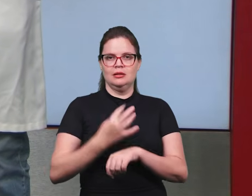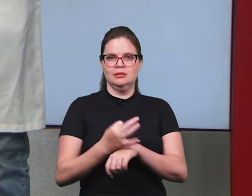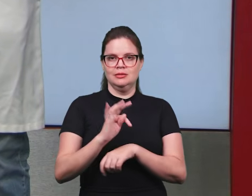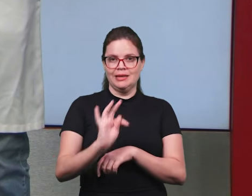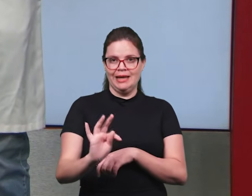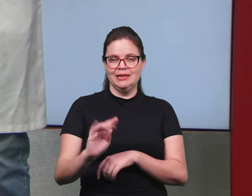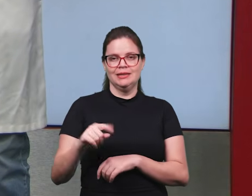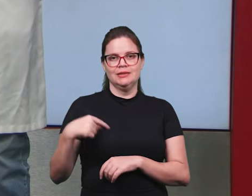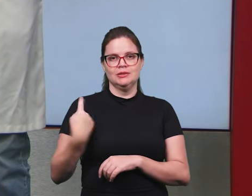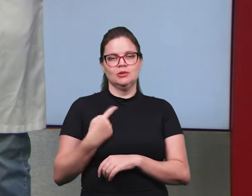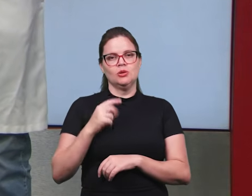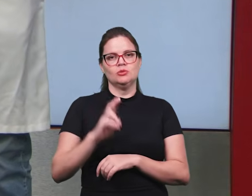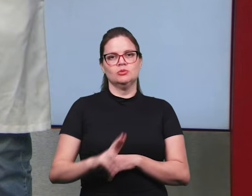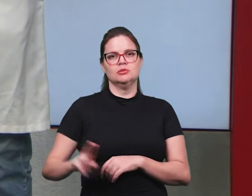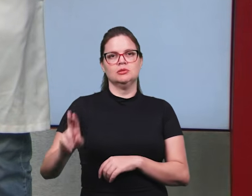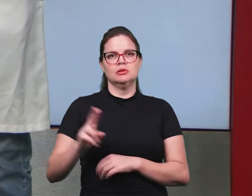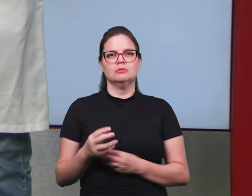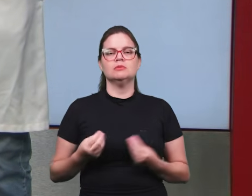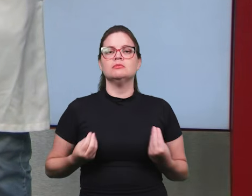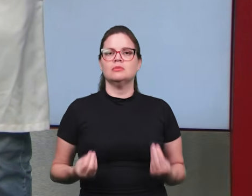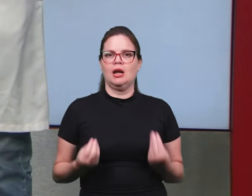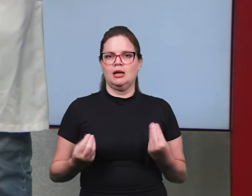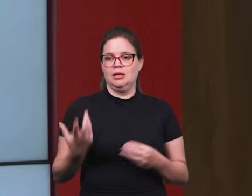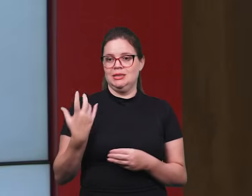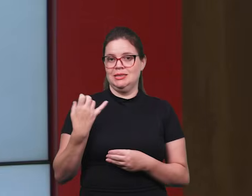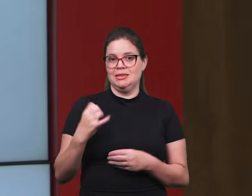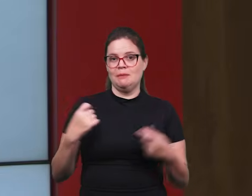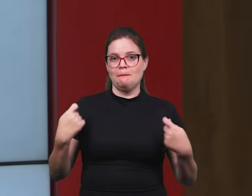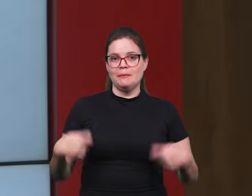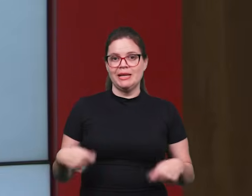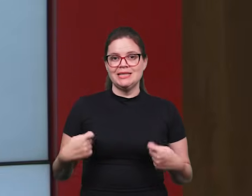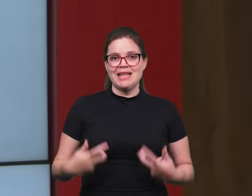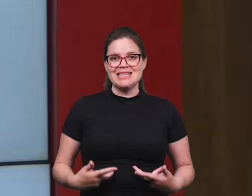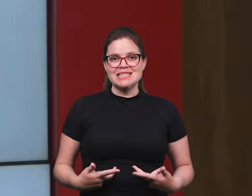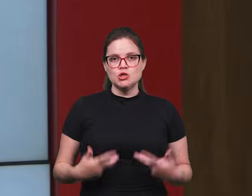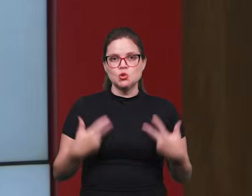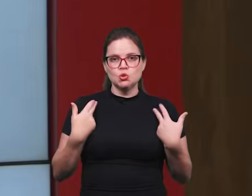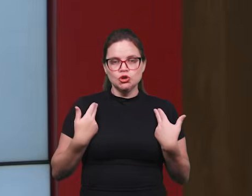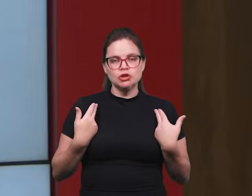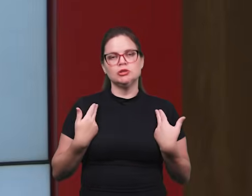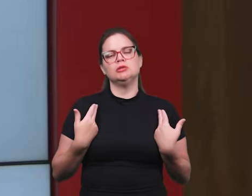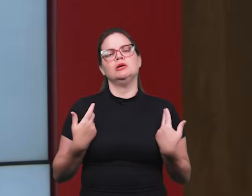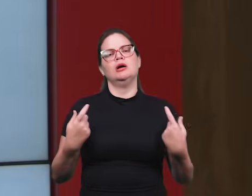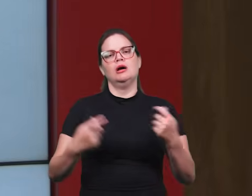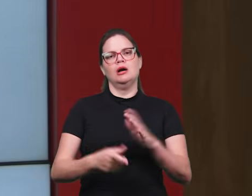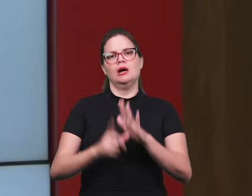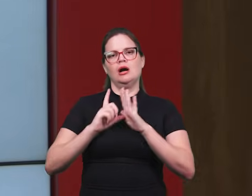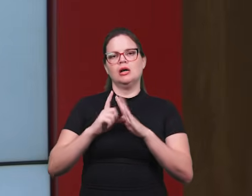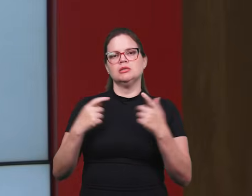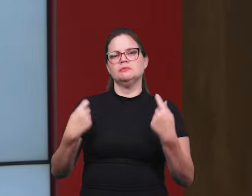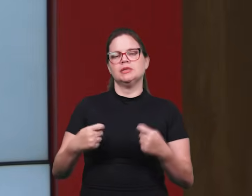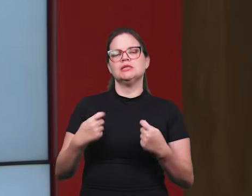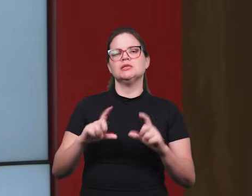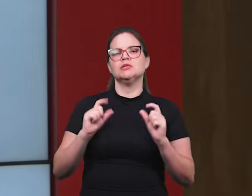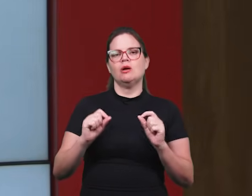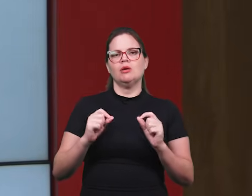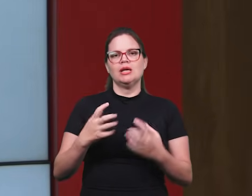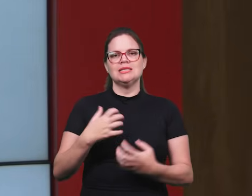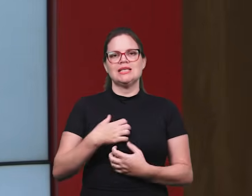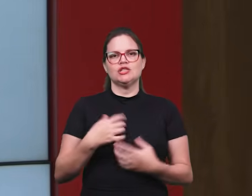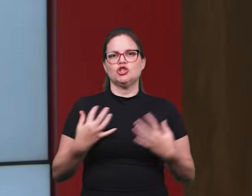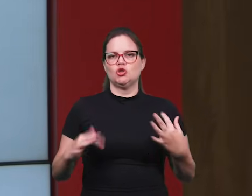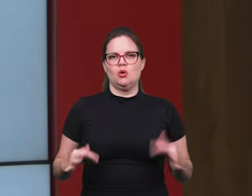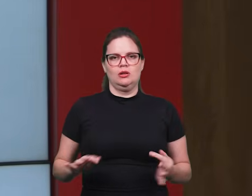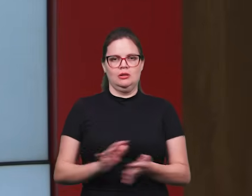técnicas que a gente usa para fazer um procedimento cirúrgico, assim, como bem dito, com a sedação bem feita,